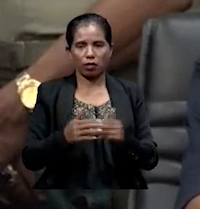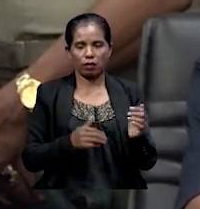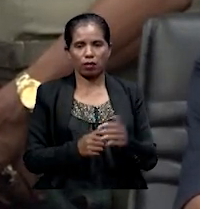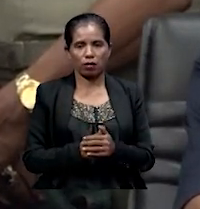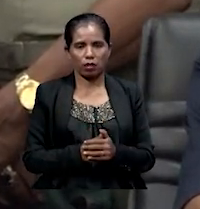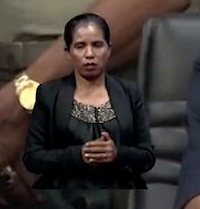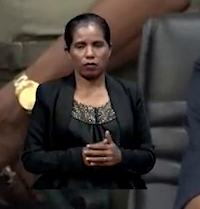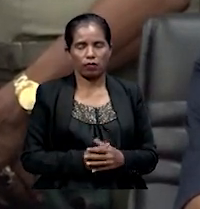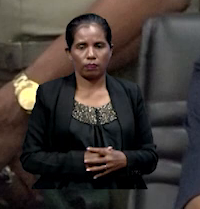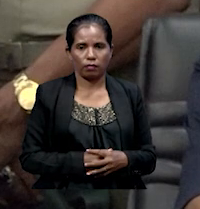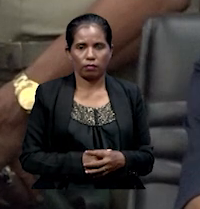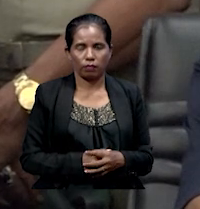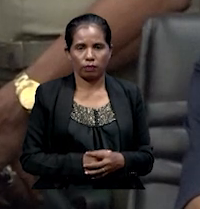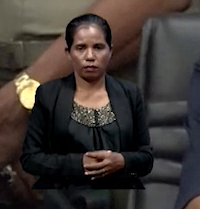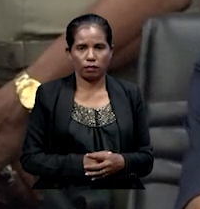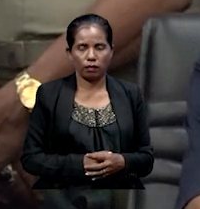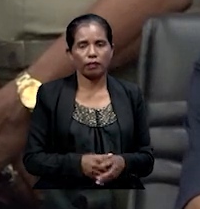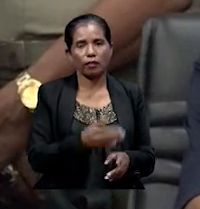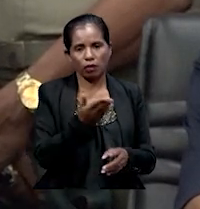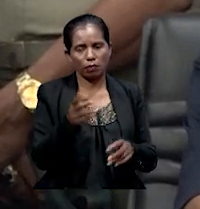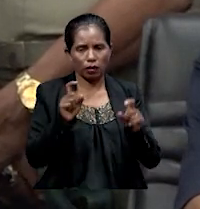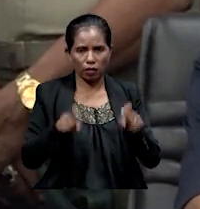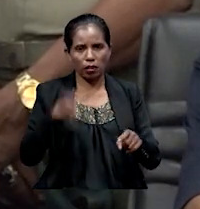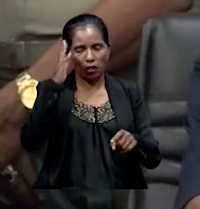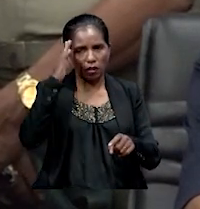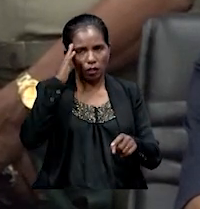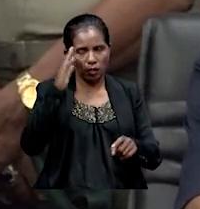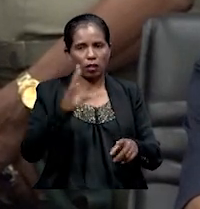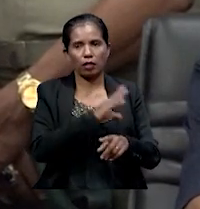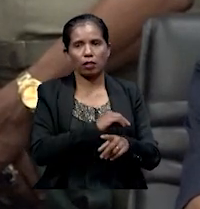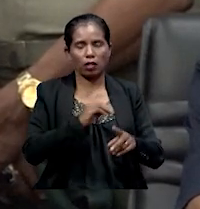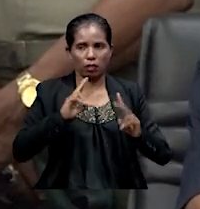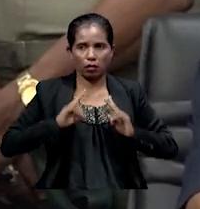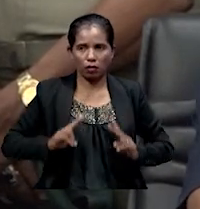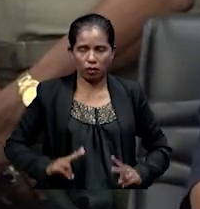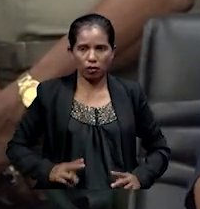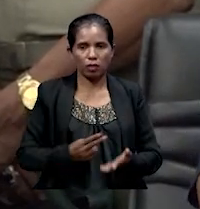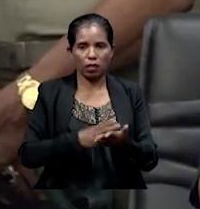os qualquer uniforme ida. E me tem que não ingata ida nem kulit lulikida mataka indo.